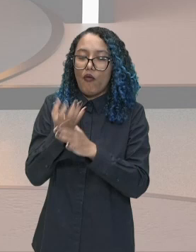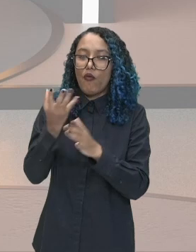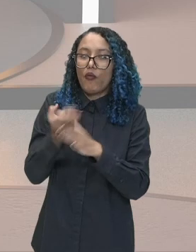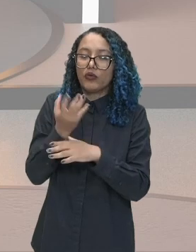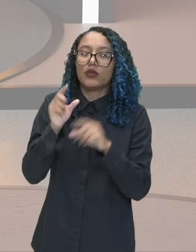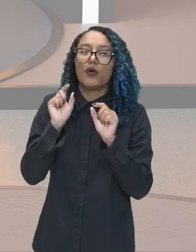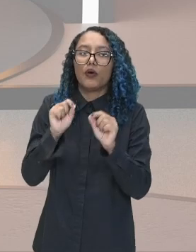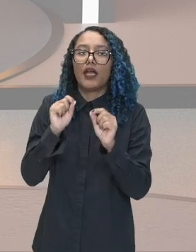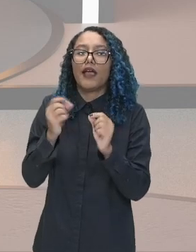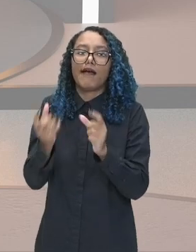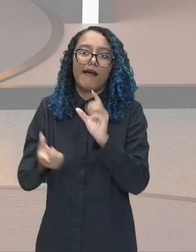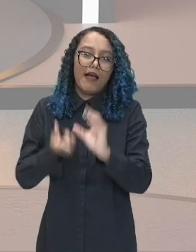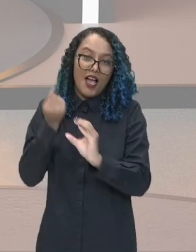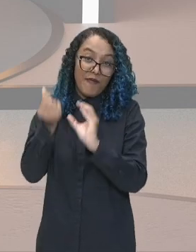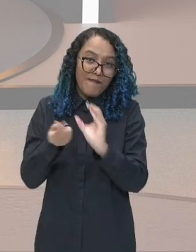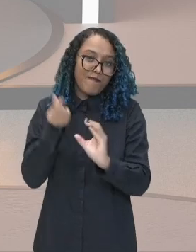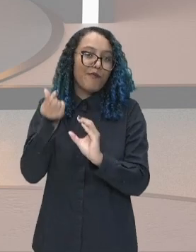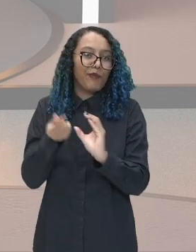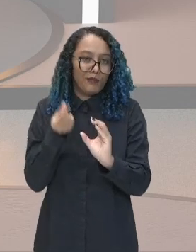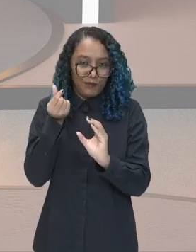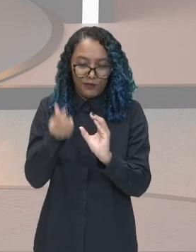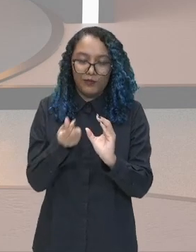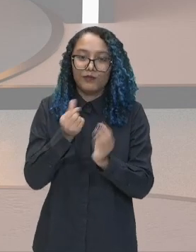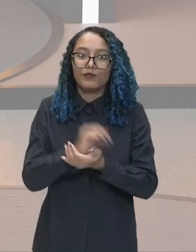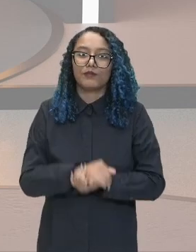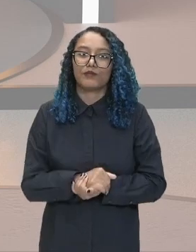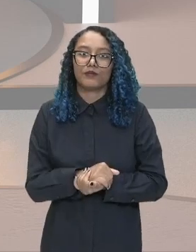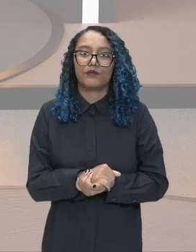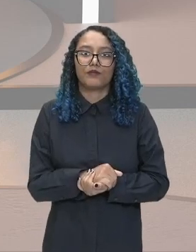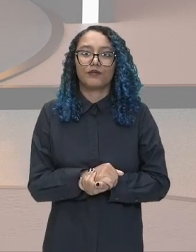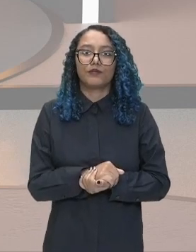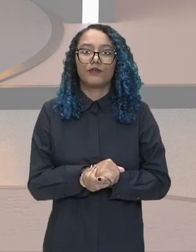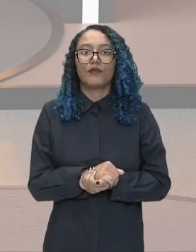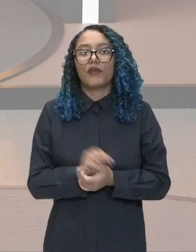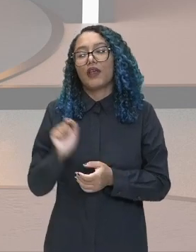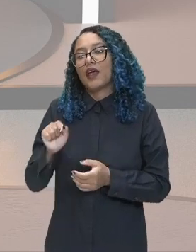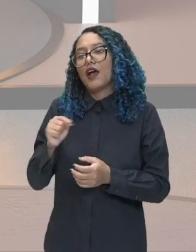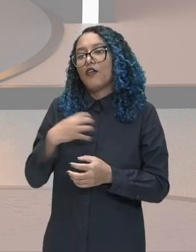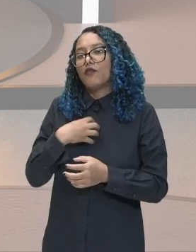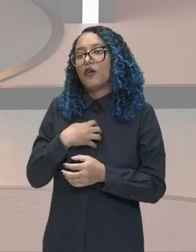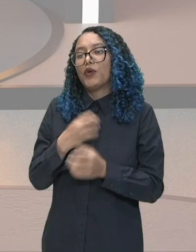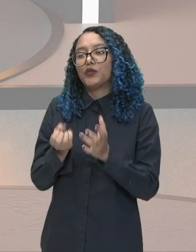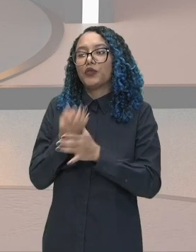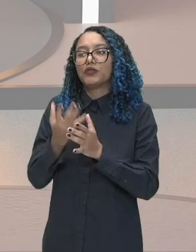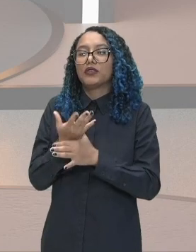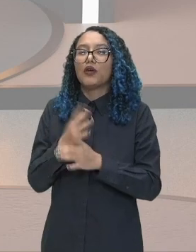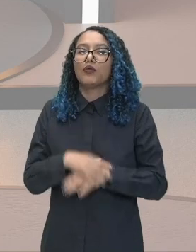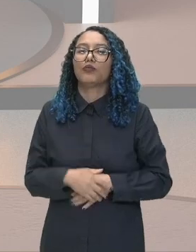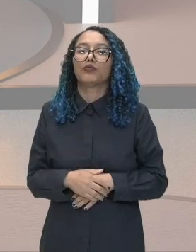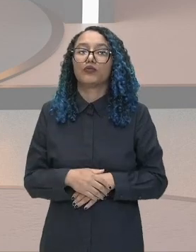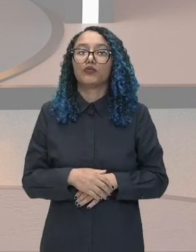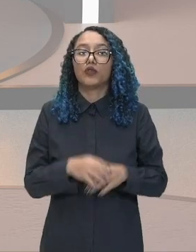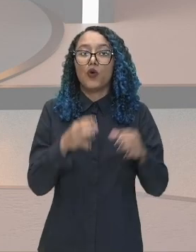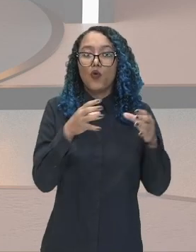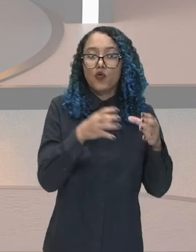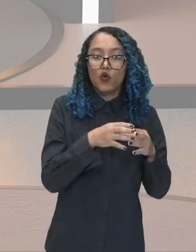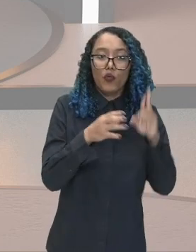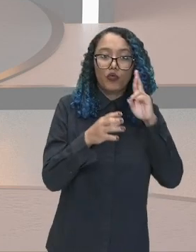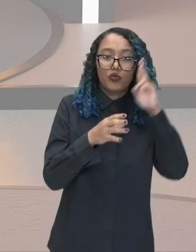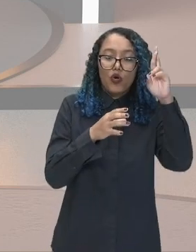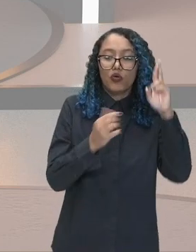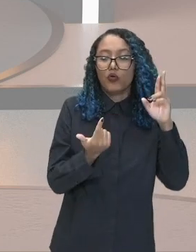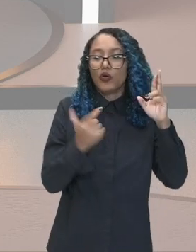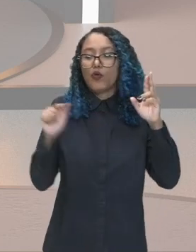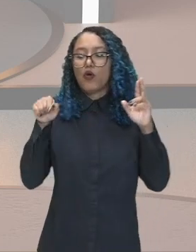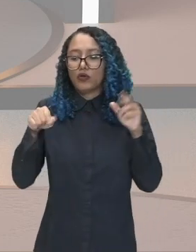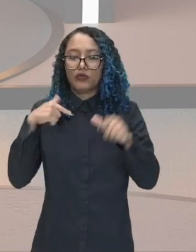o capitalismo, né? É aquele modo de produção onde uns são donos dos meios de produção e outros vendem a sua